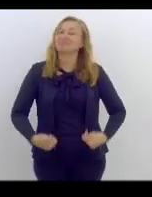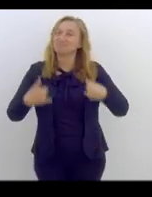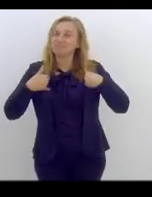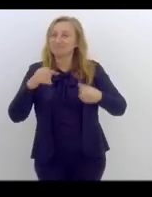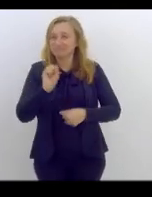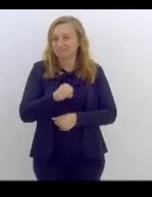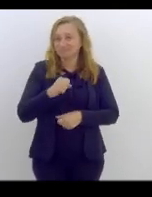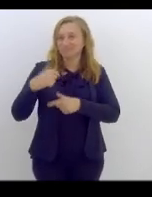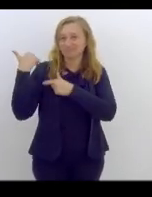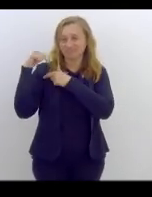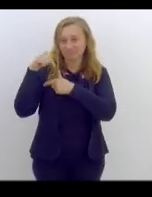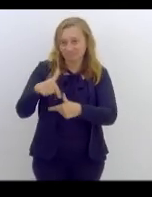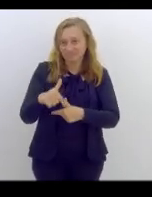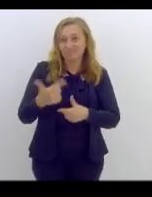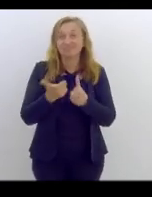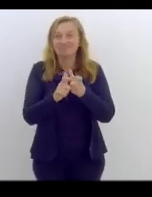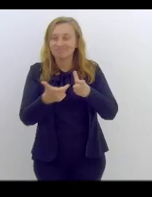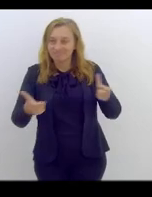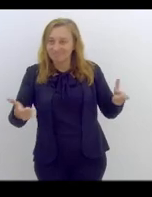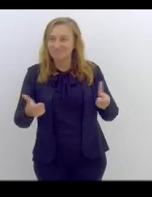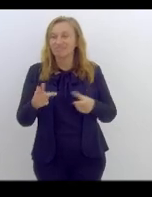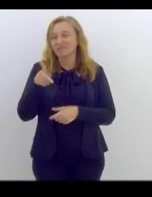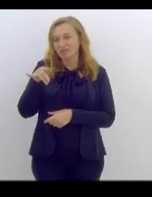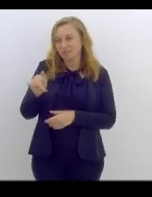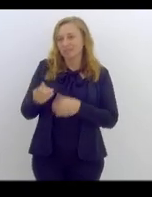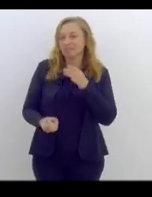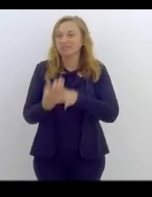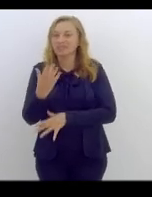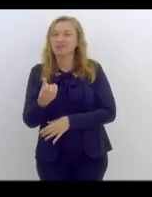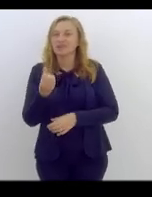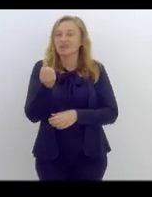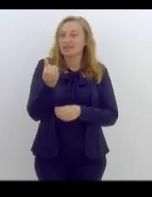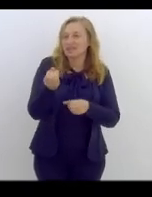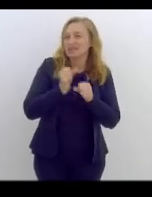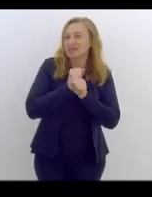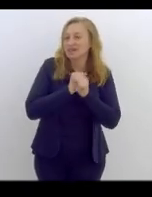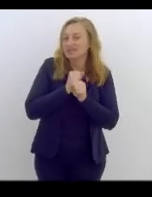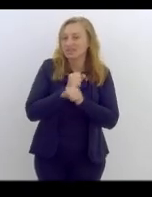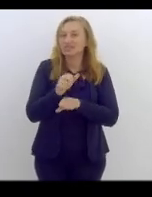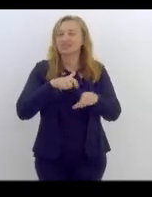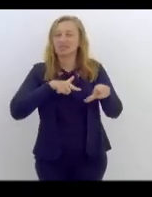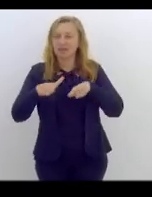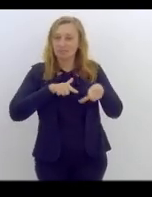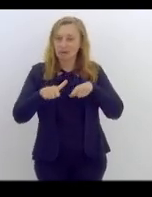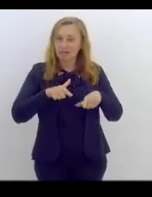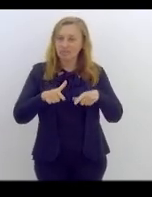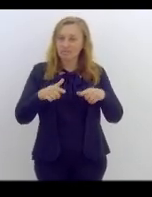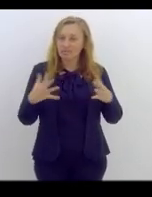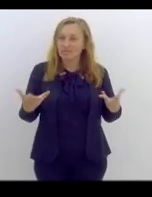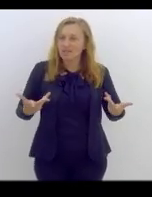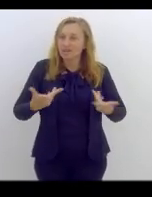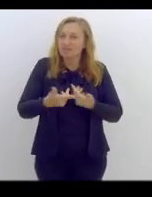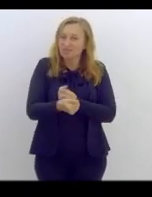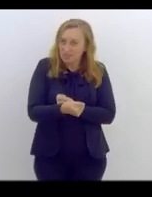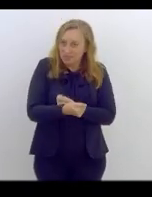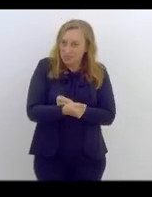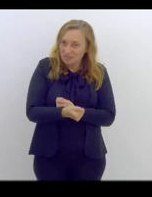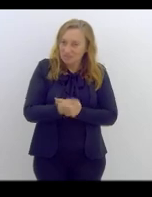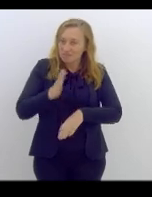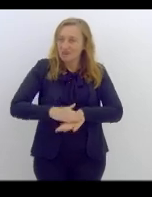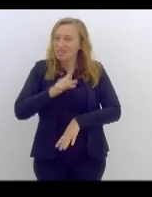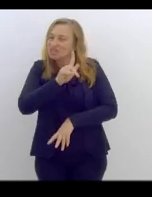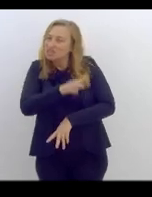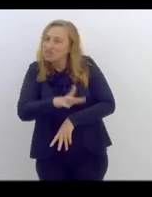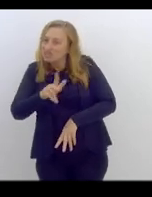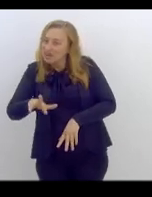pela trajetória incrível que meu pai construiu em 60 anos de carreira, carreira essa abrilhantada pelos mais